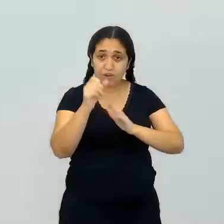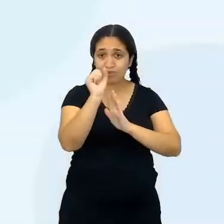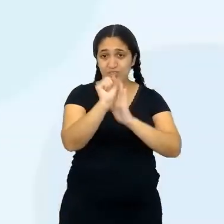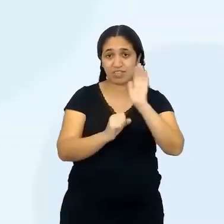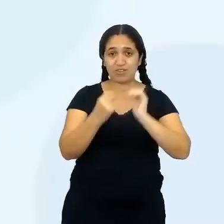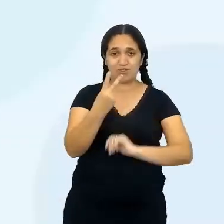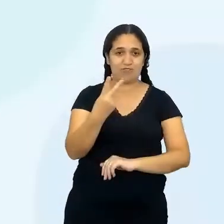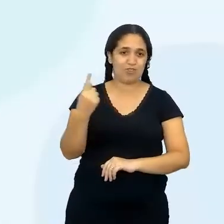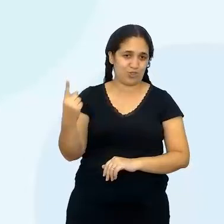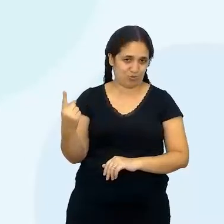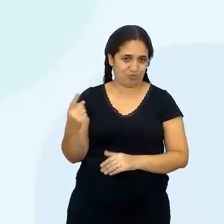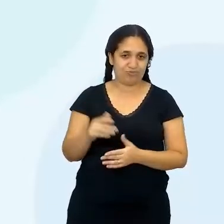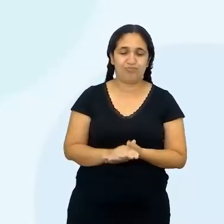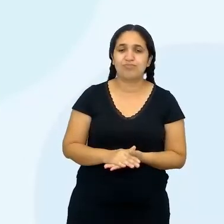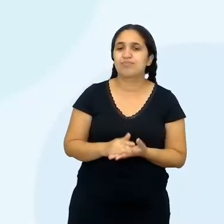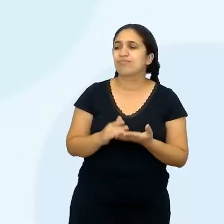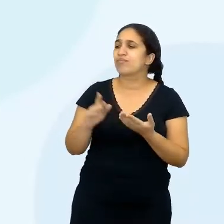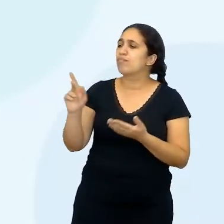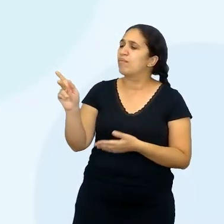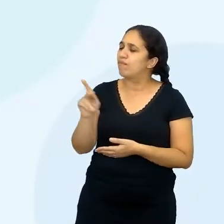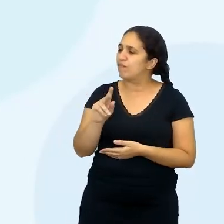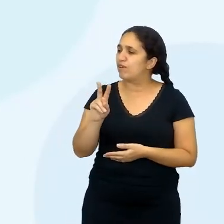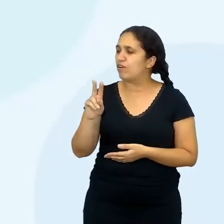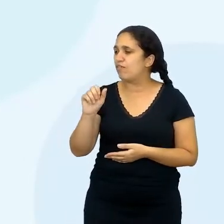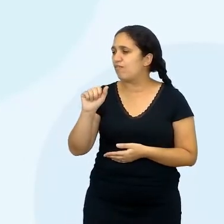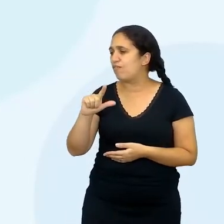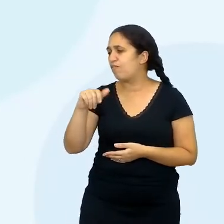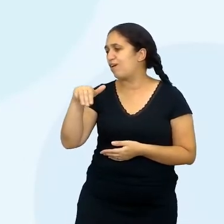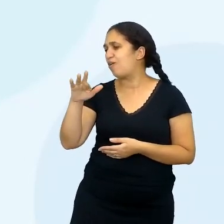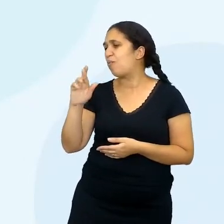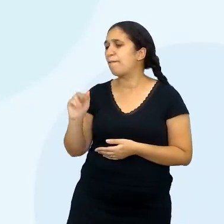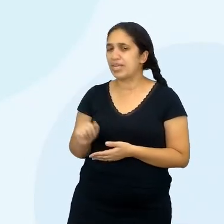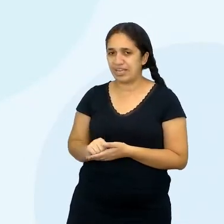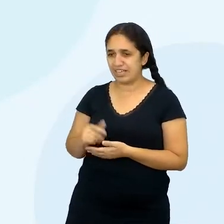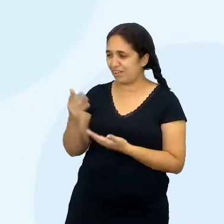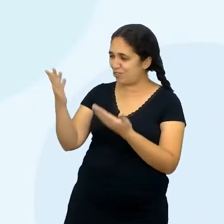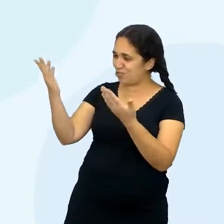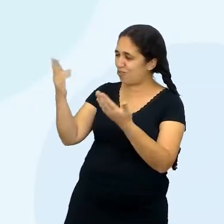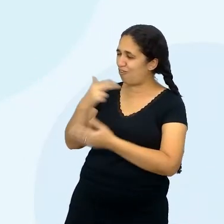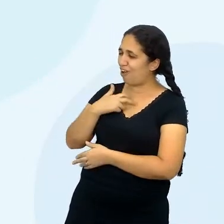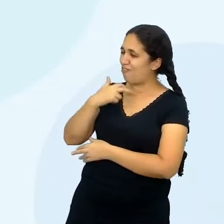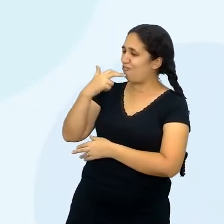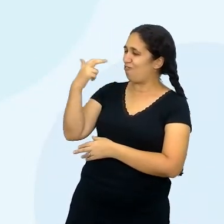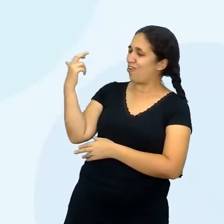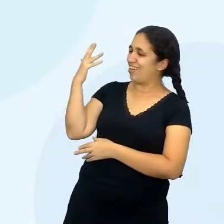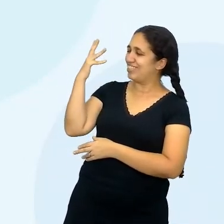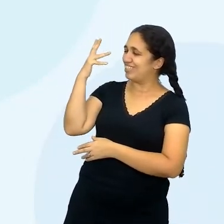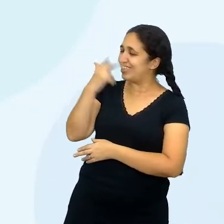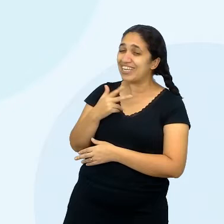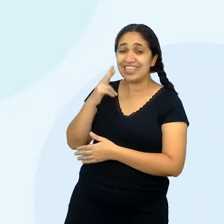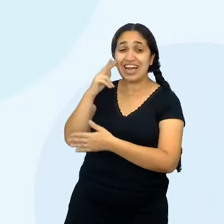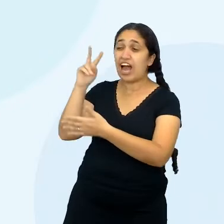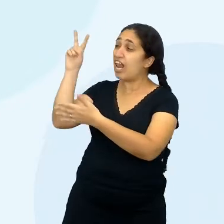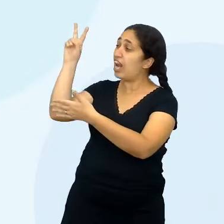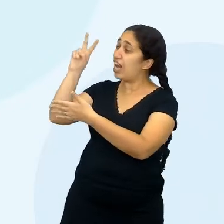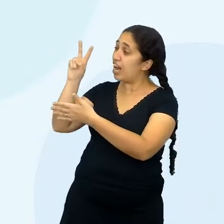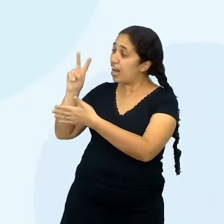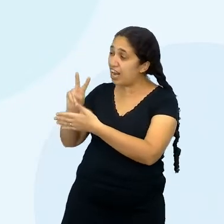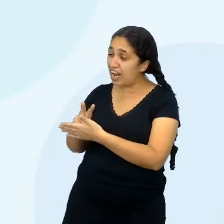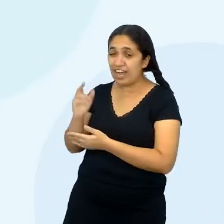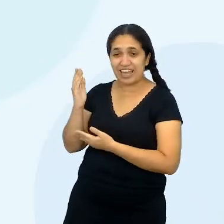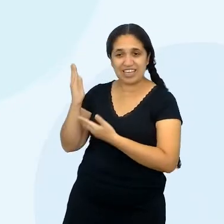XXI. Professor Valmir, brinde-nos com sua voz maviosa, leia para nós o conceito